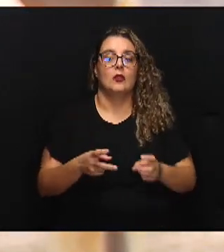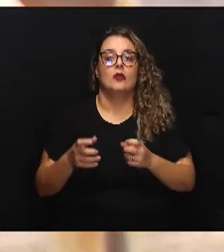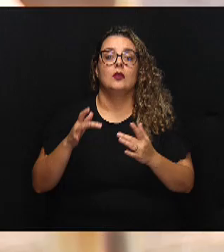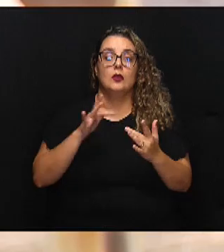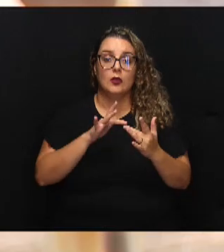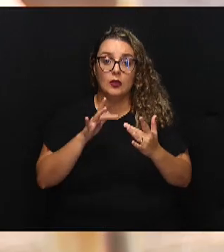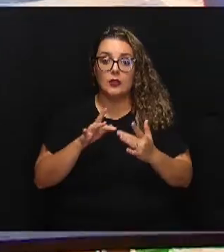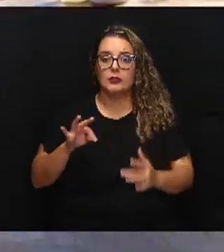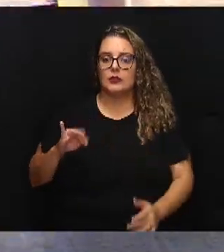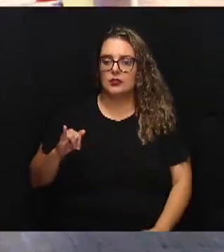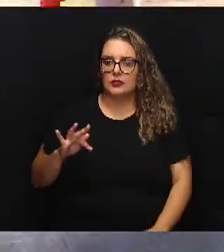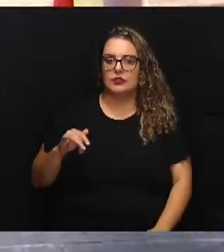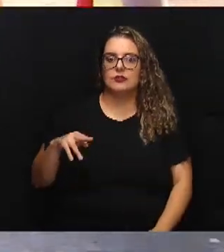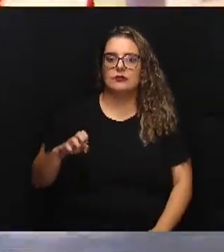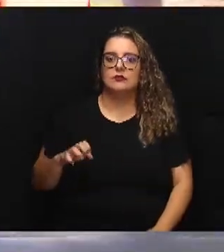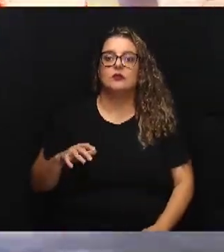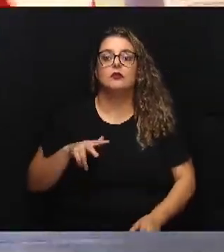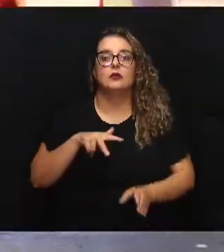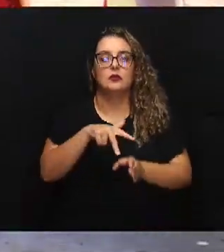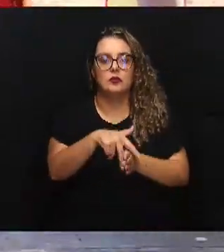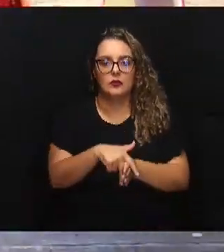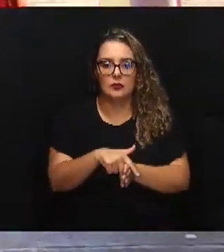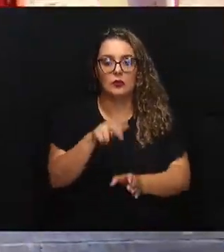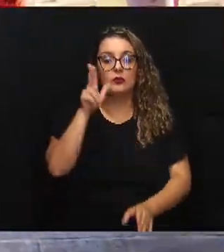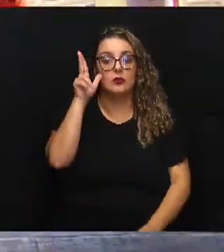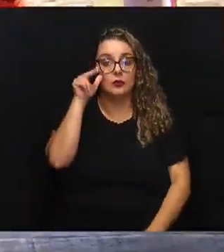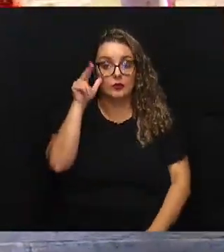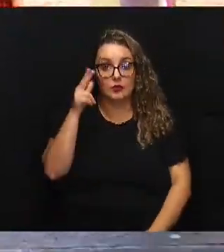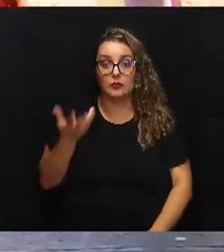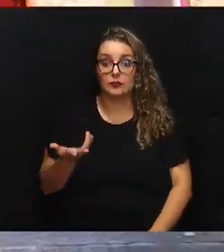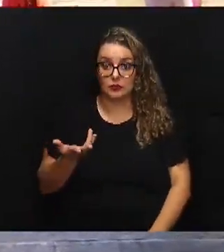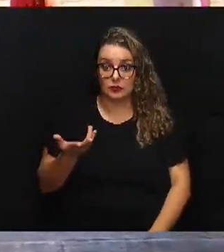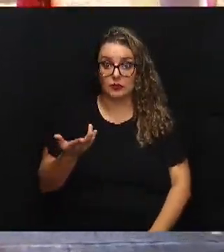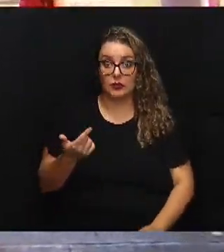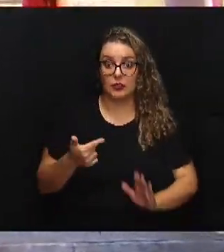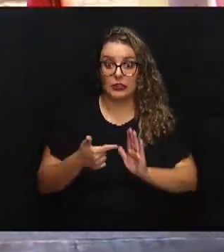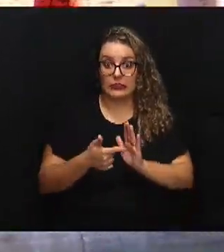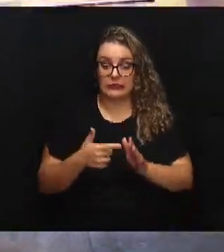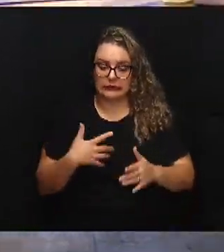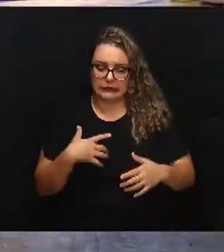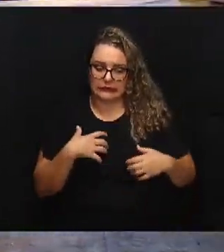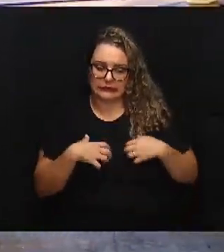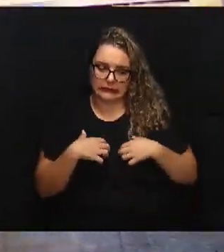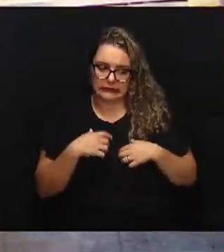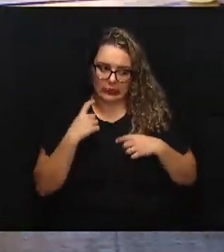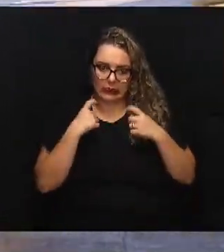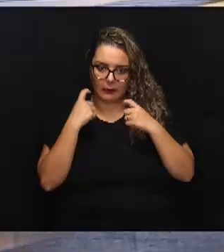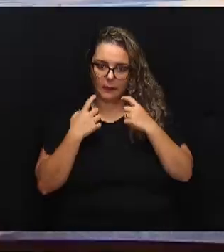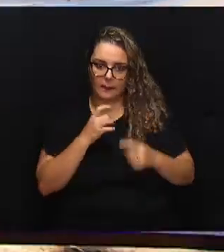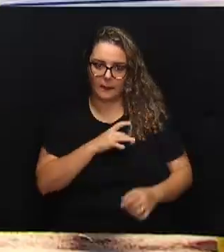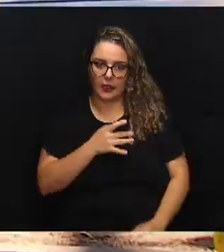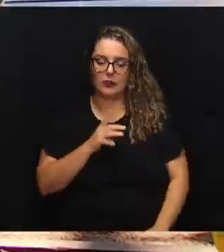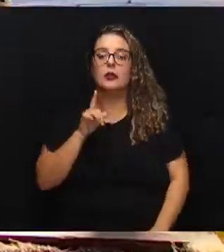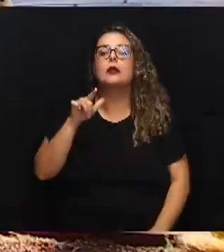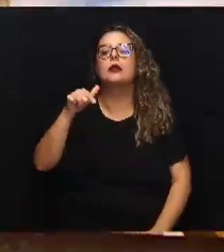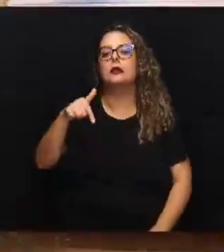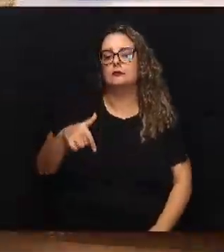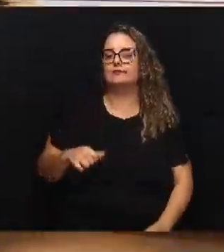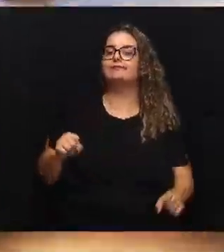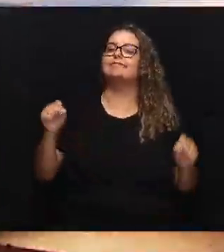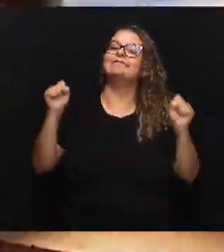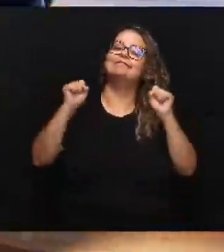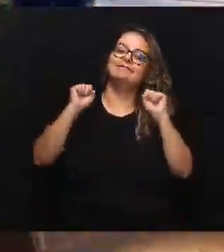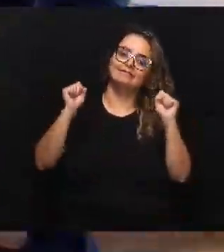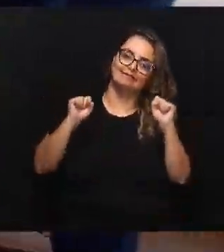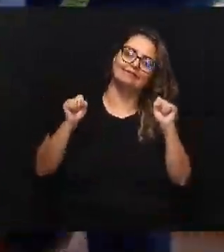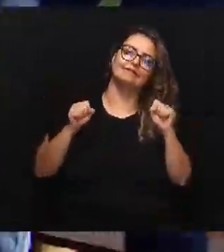contato da Tiffany com o cavalo, Ela, a princípio, demonstra um certo receio, mas depois ela já começou a amar